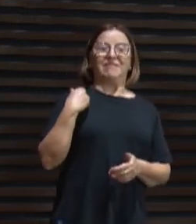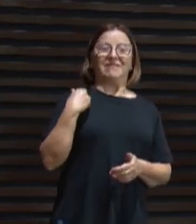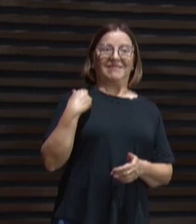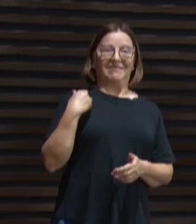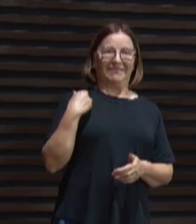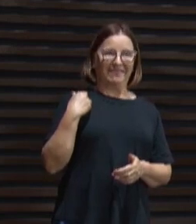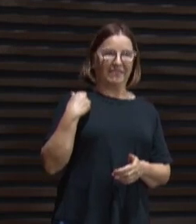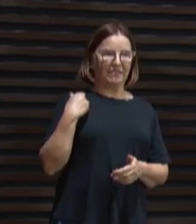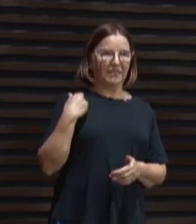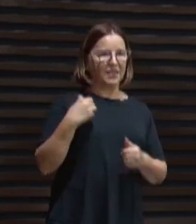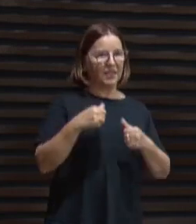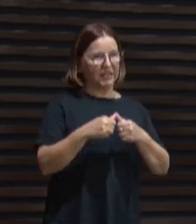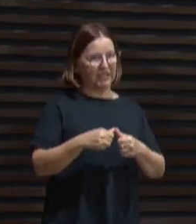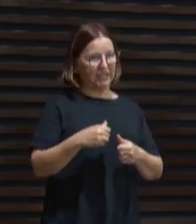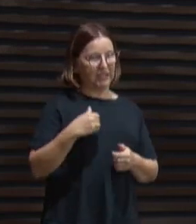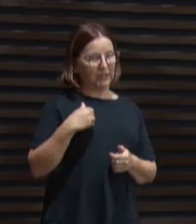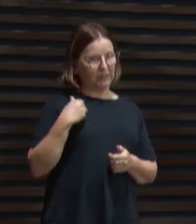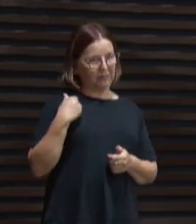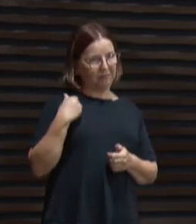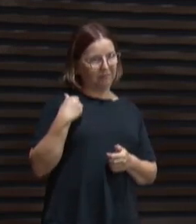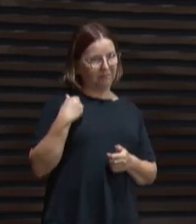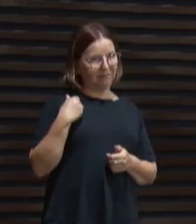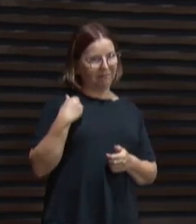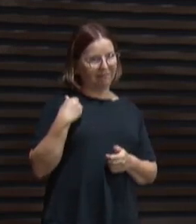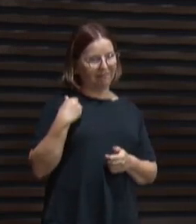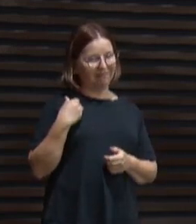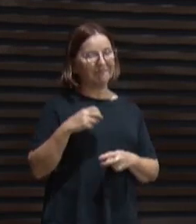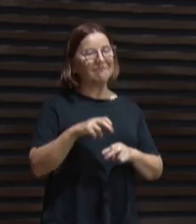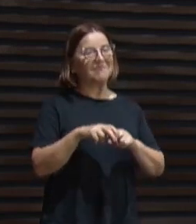que se orgulhe por causa de Deus.